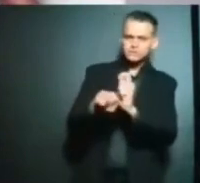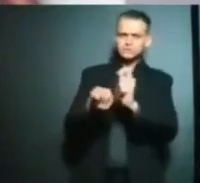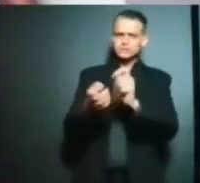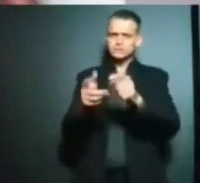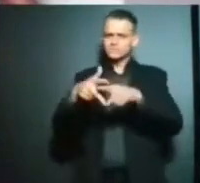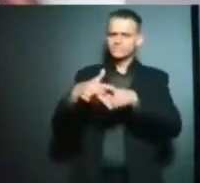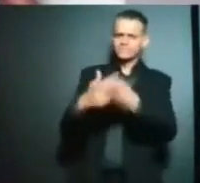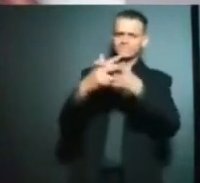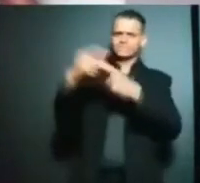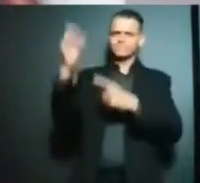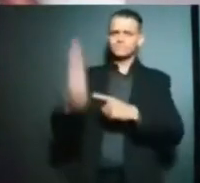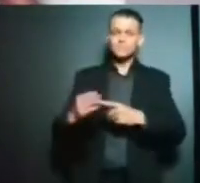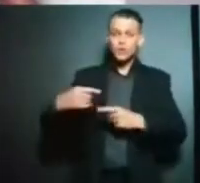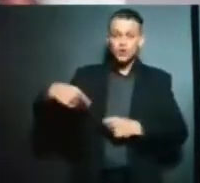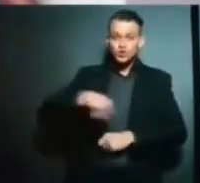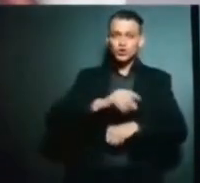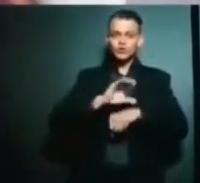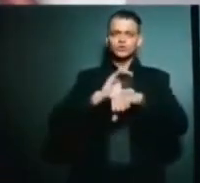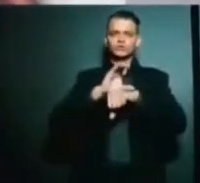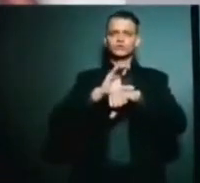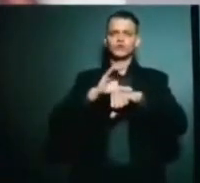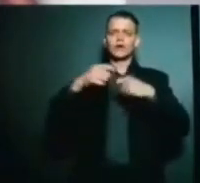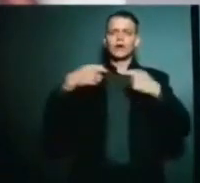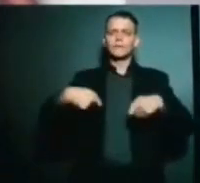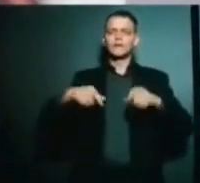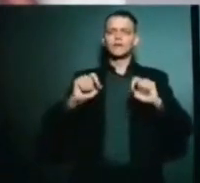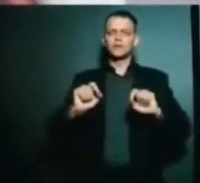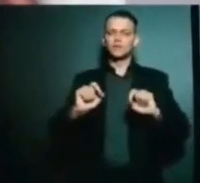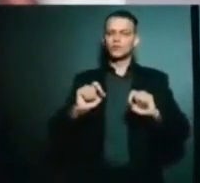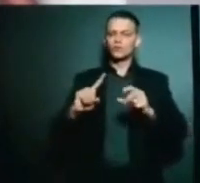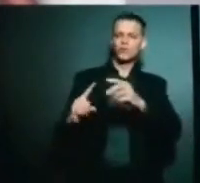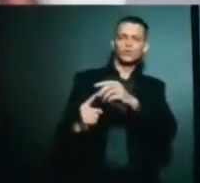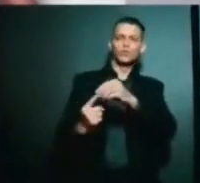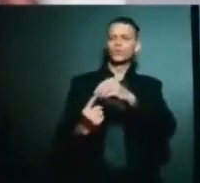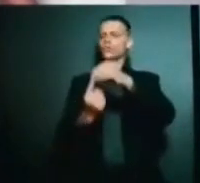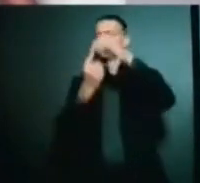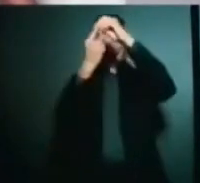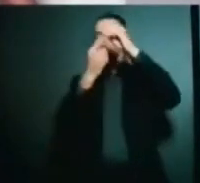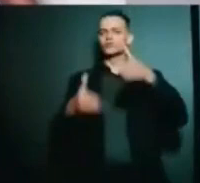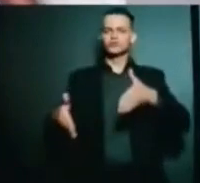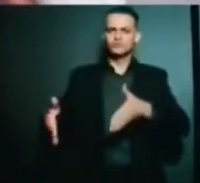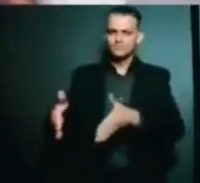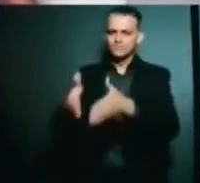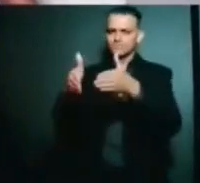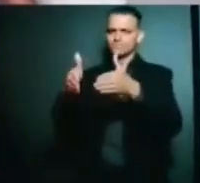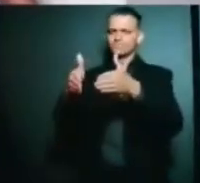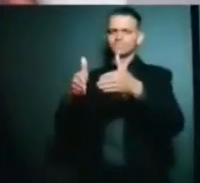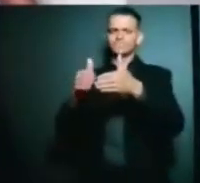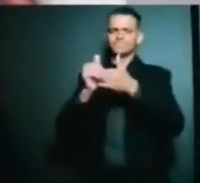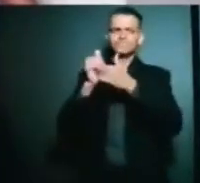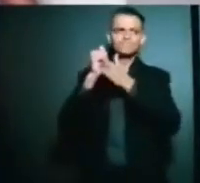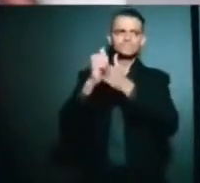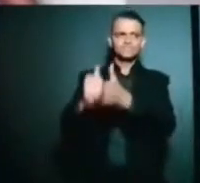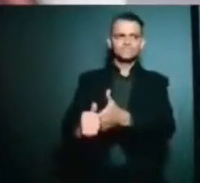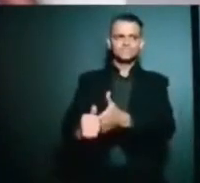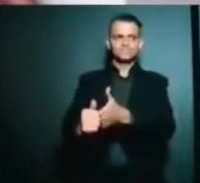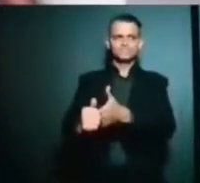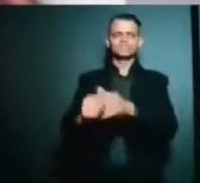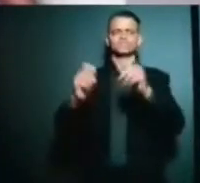nossa Constituição deve ser o único norte possível. O único norte